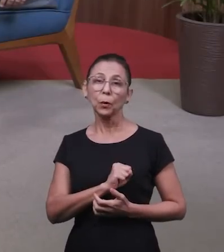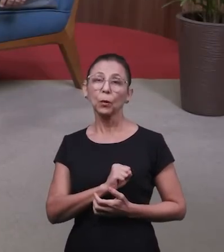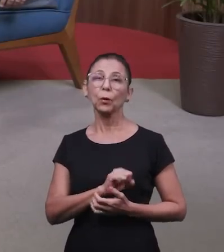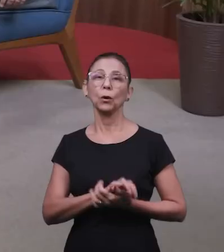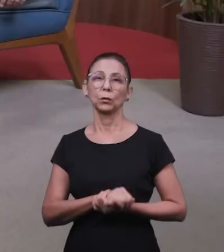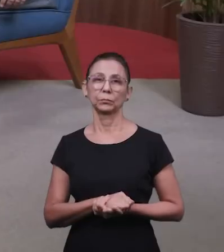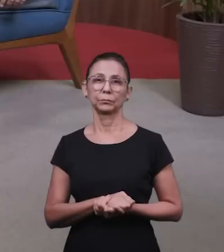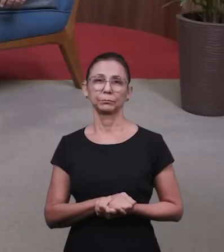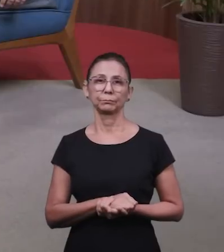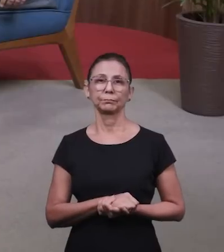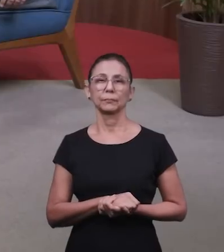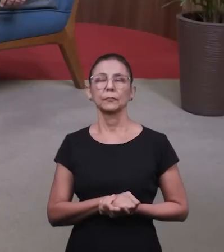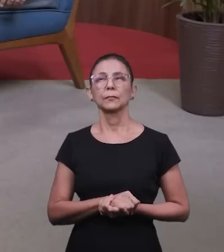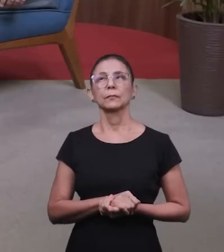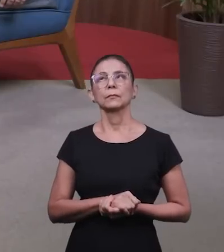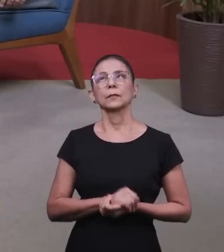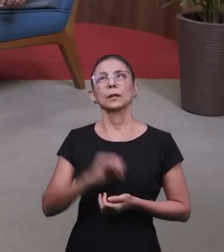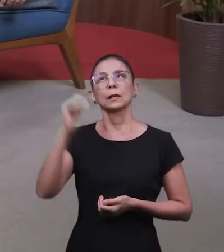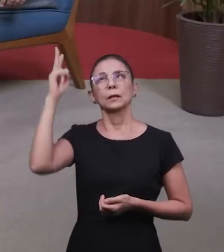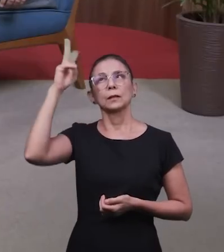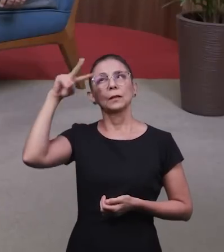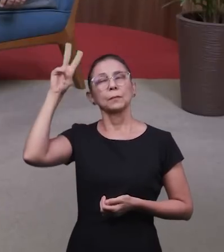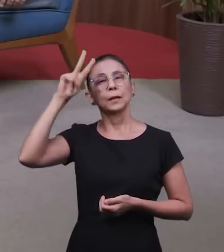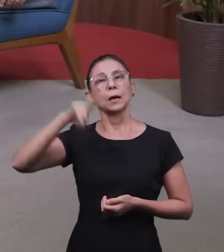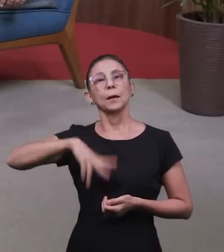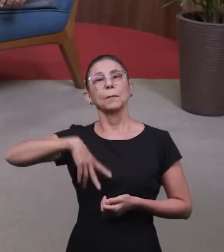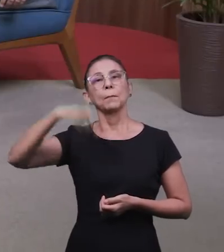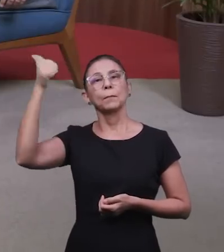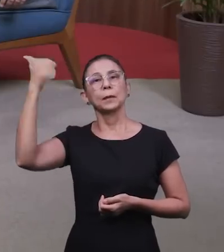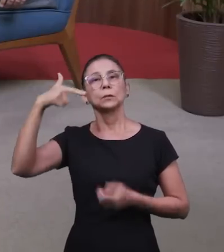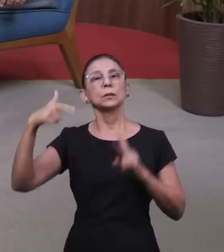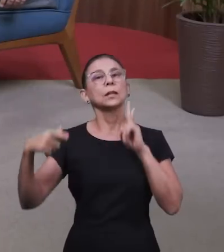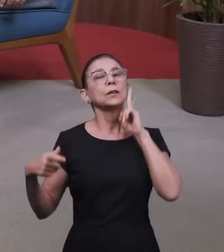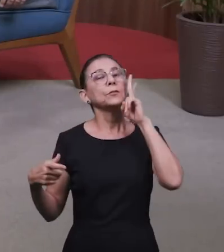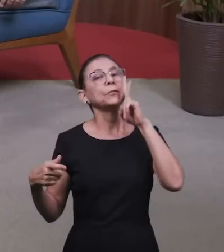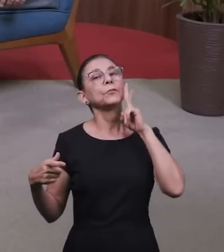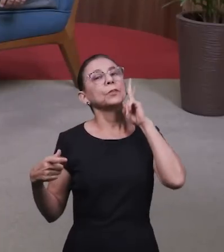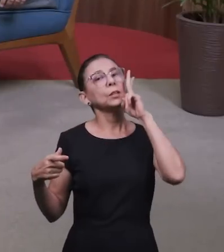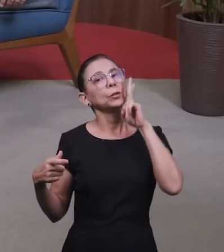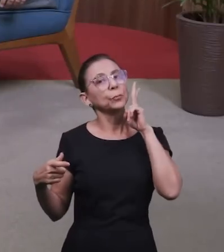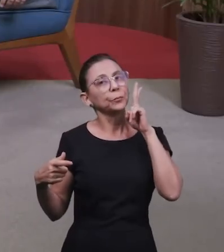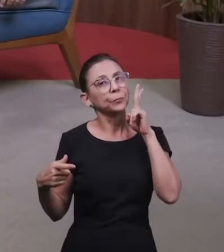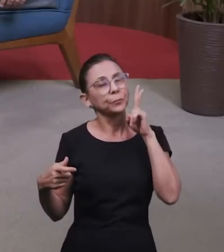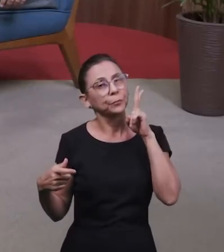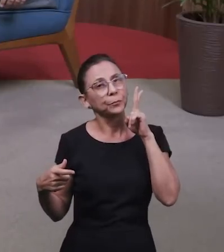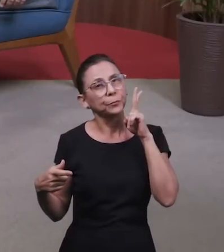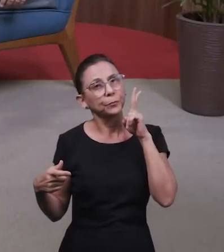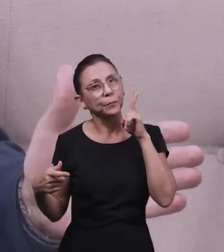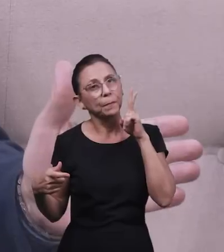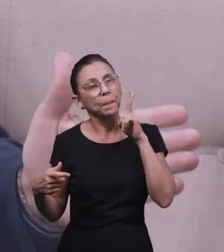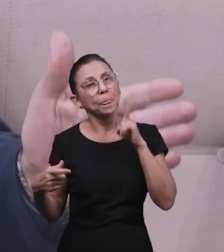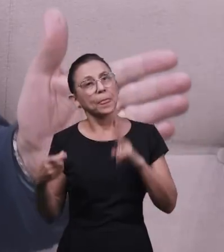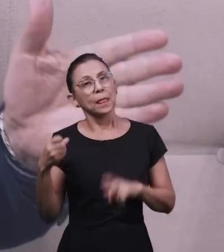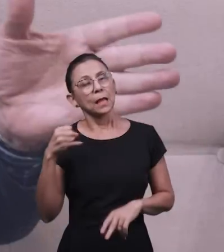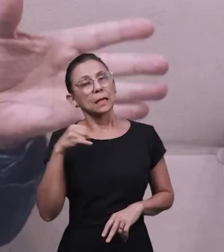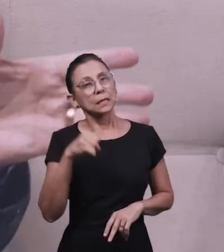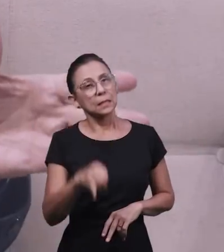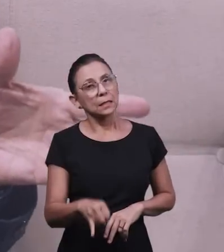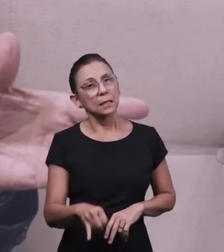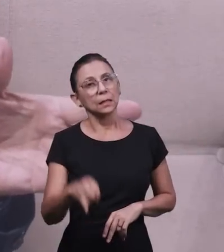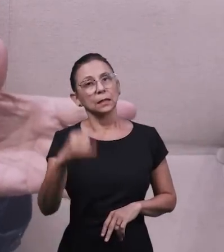lembraremos mais do que do vinho. Então, enquanto o homem não tem